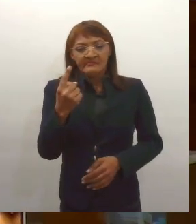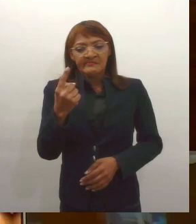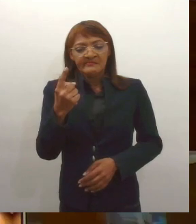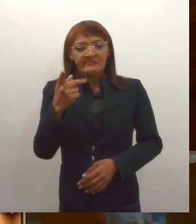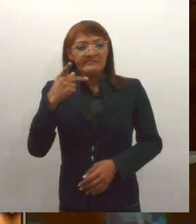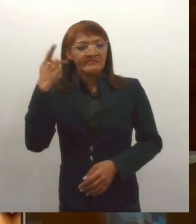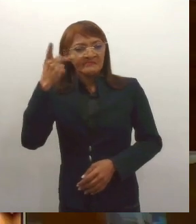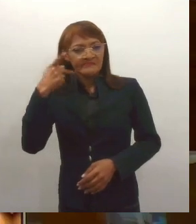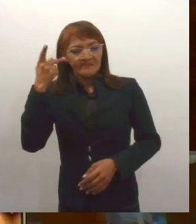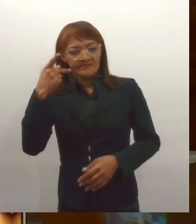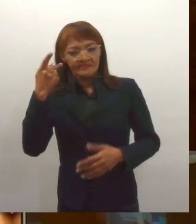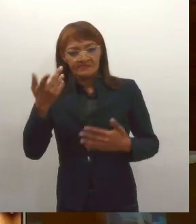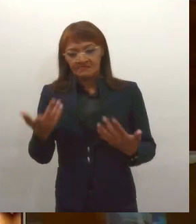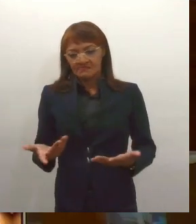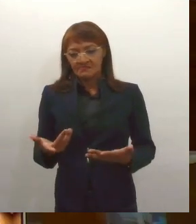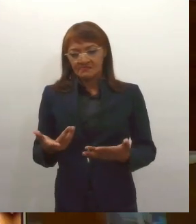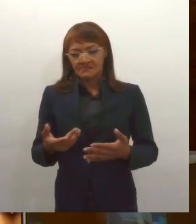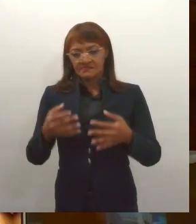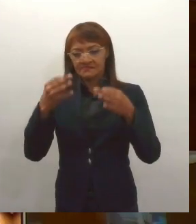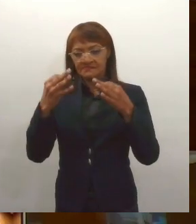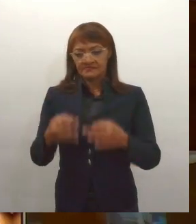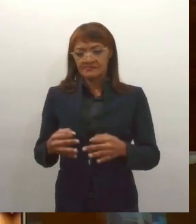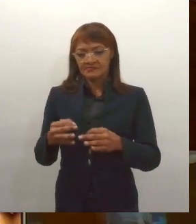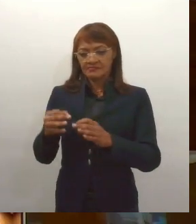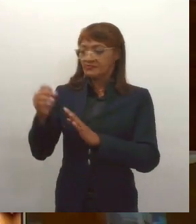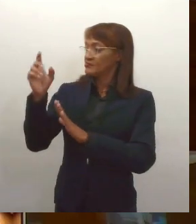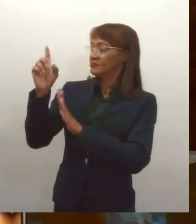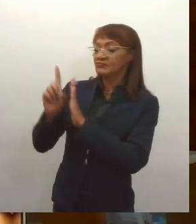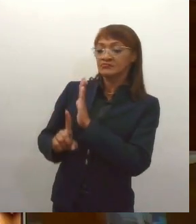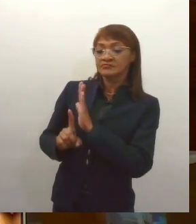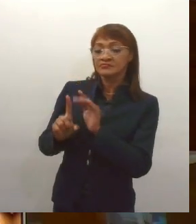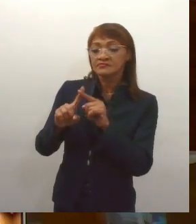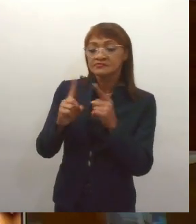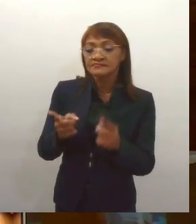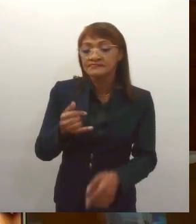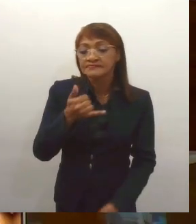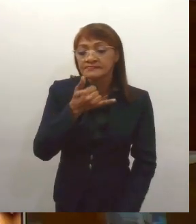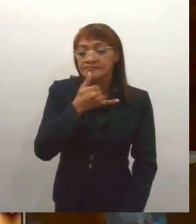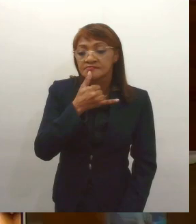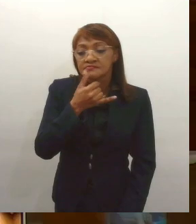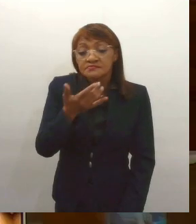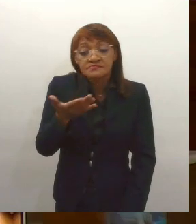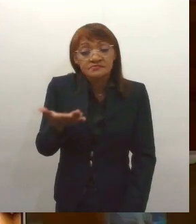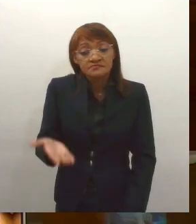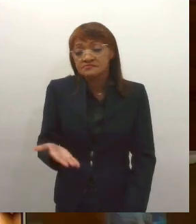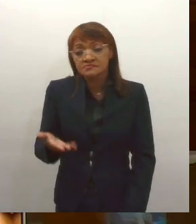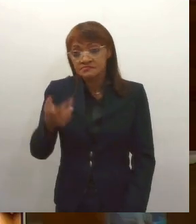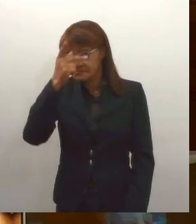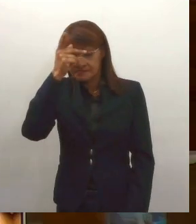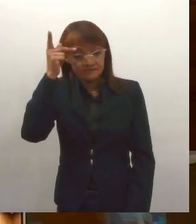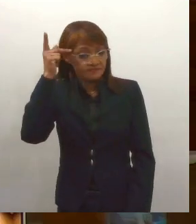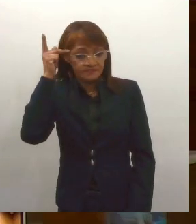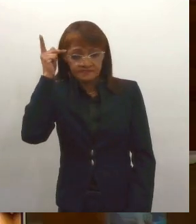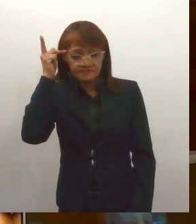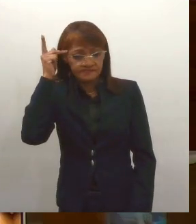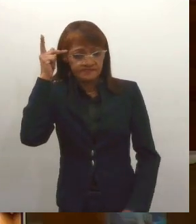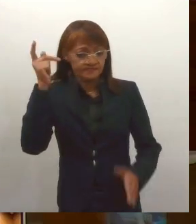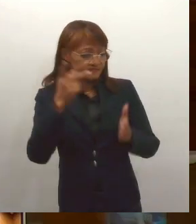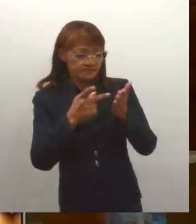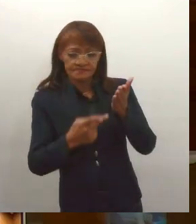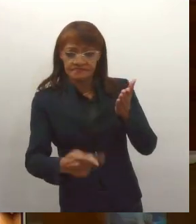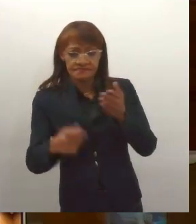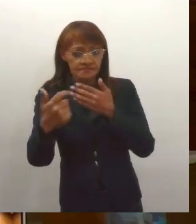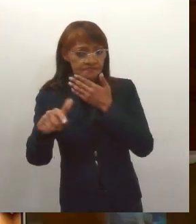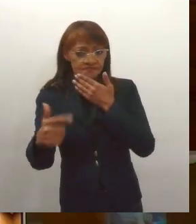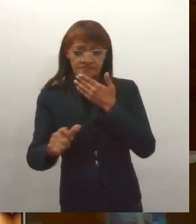os direitos mas infelizmente Luciano Pimentel s São pessoas que não tem projeto Os projetos que que falam ou